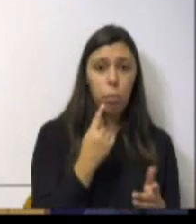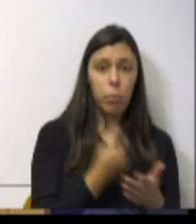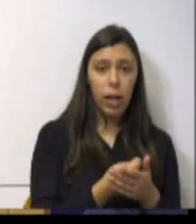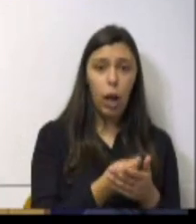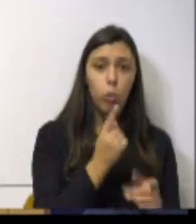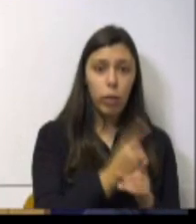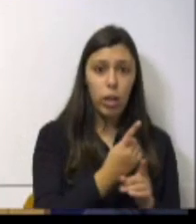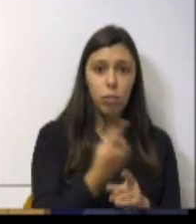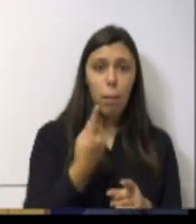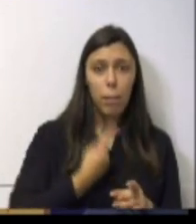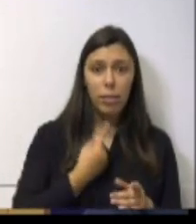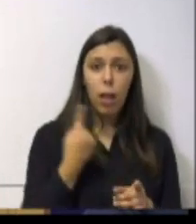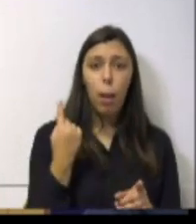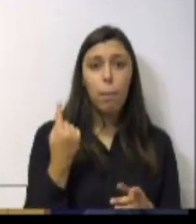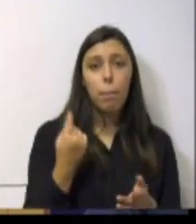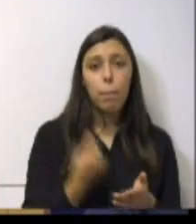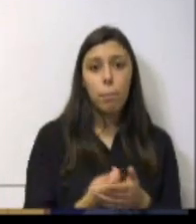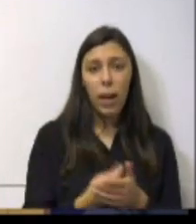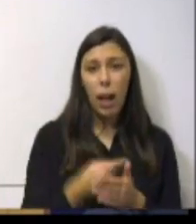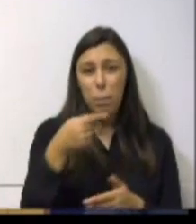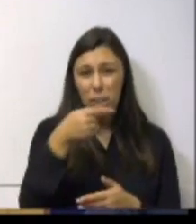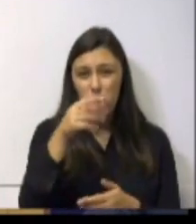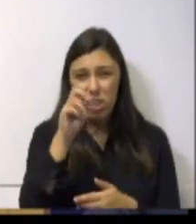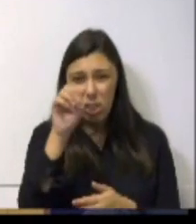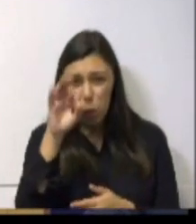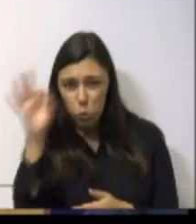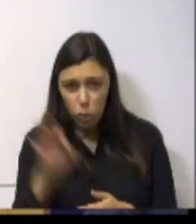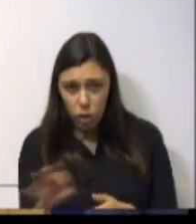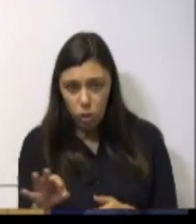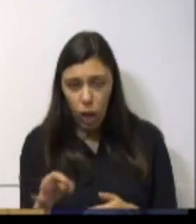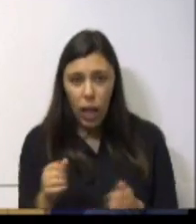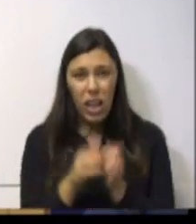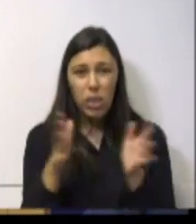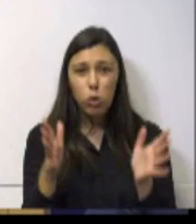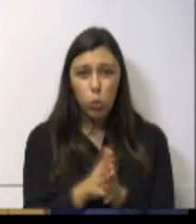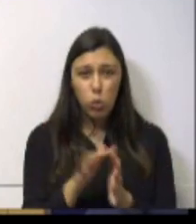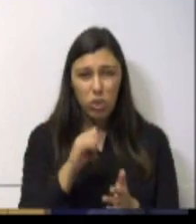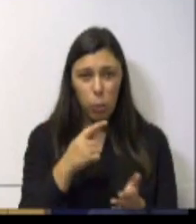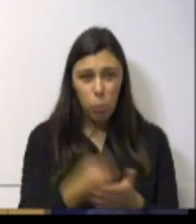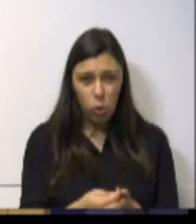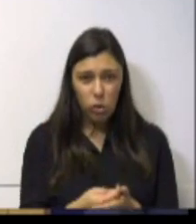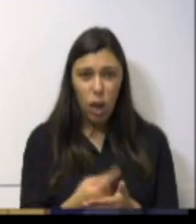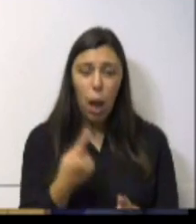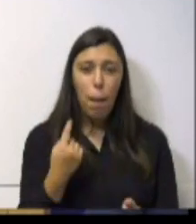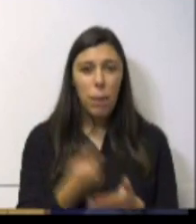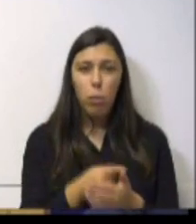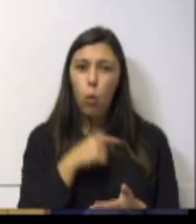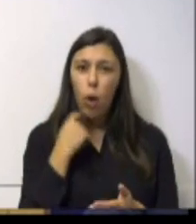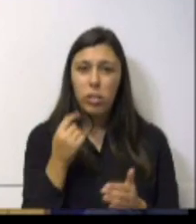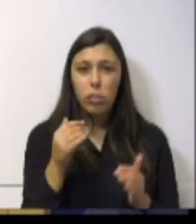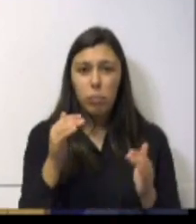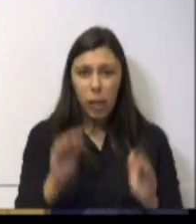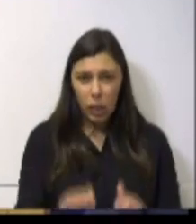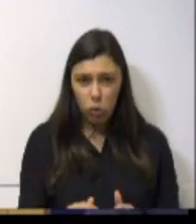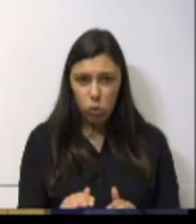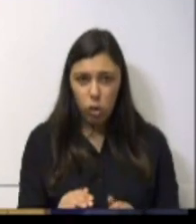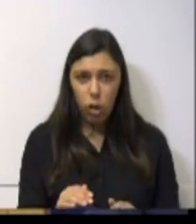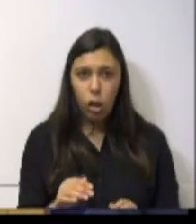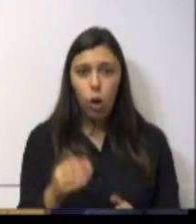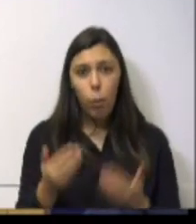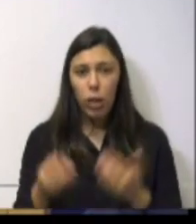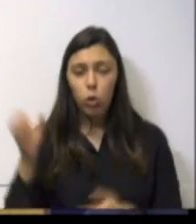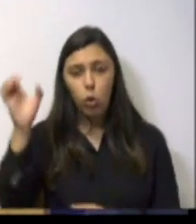pagar menos 30%. E em todos os impostos estamos a pagar quase pouco menos do que paga um